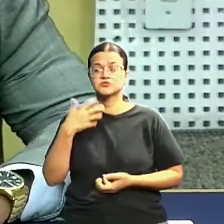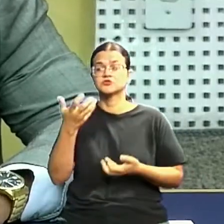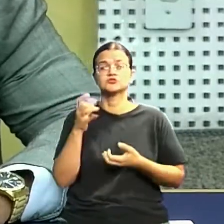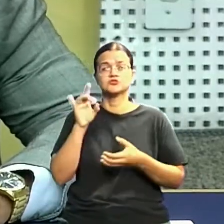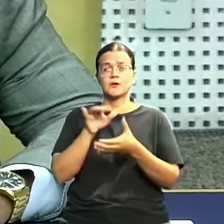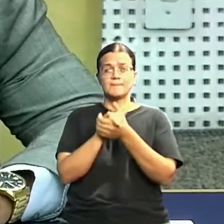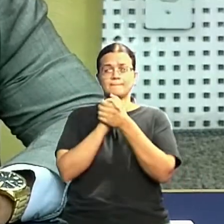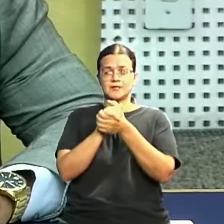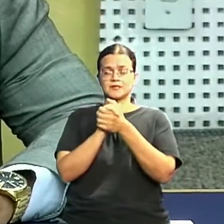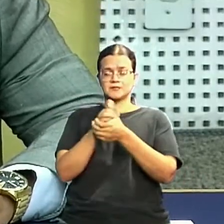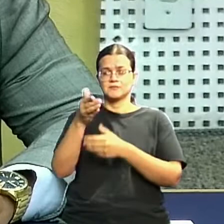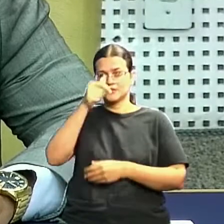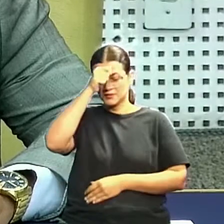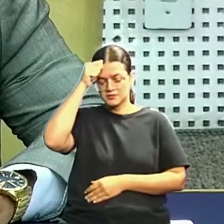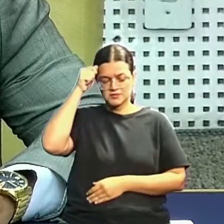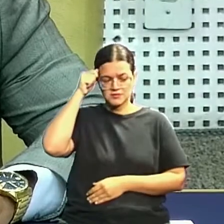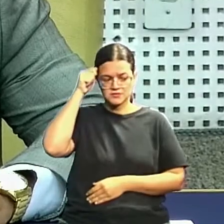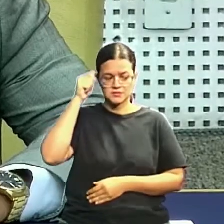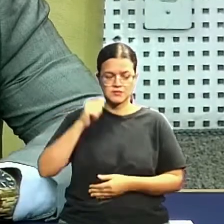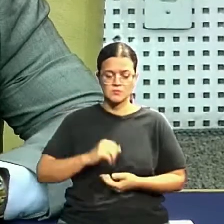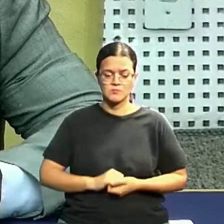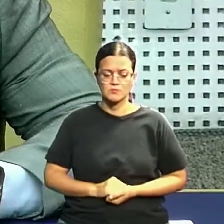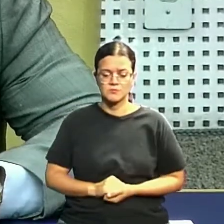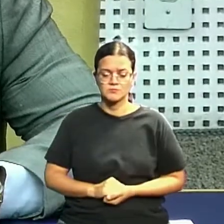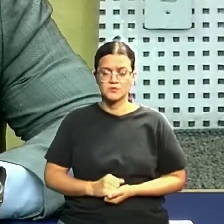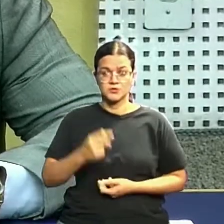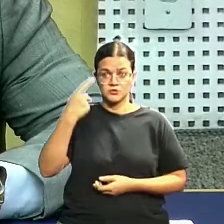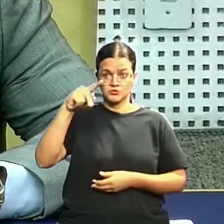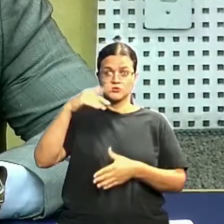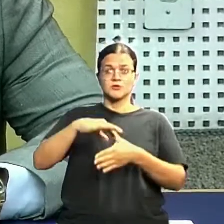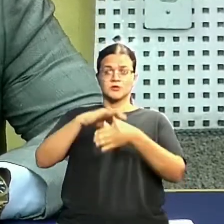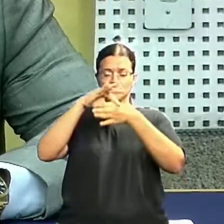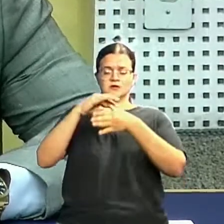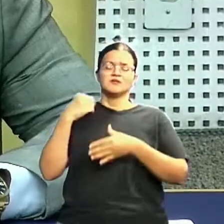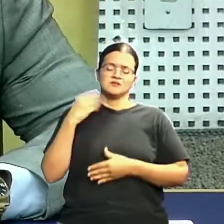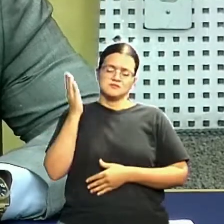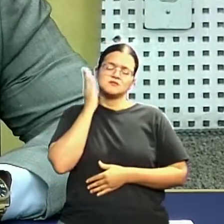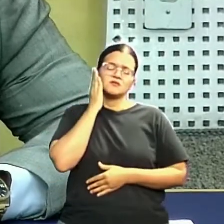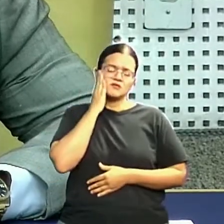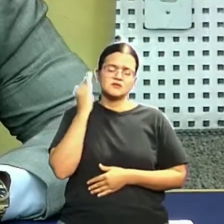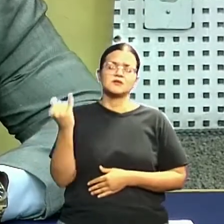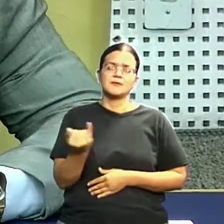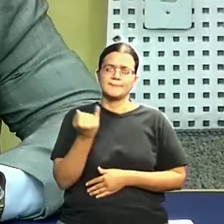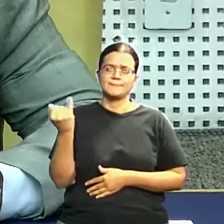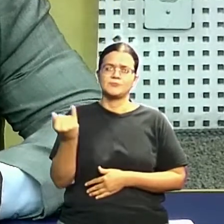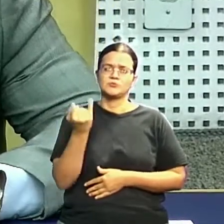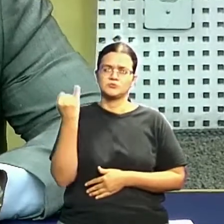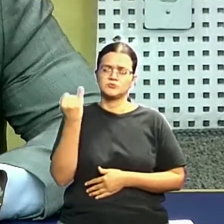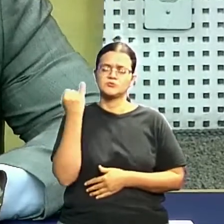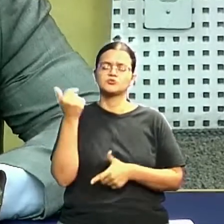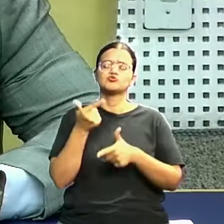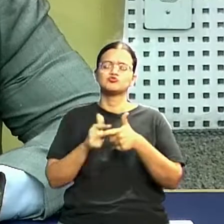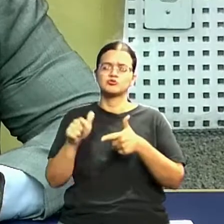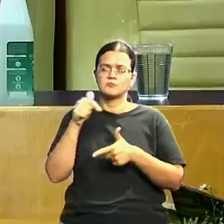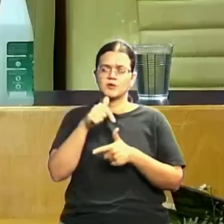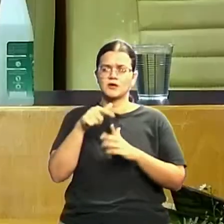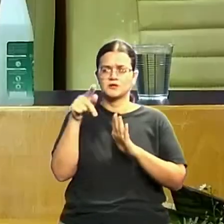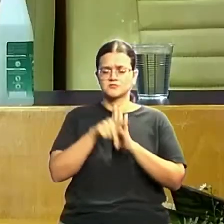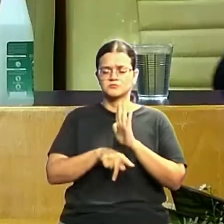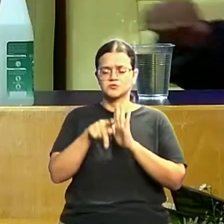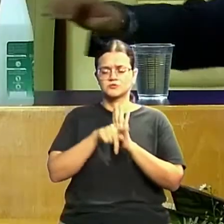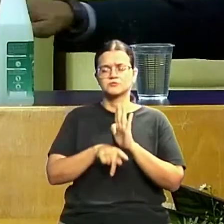quero parabenizar o decano. Decano, com a sua liderança, eu já sabia que a importância em relação a esse